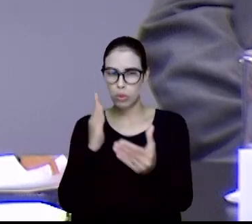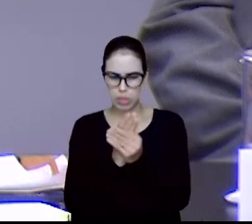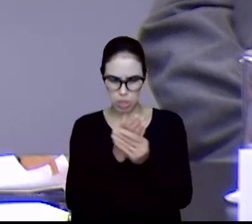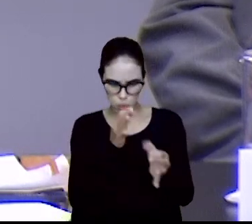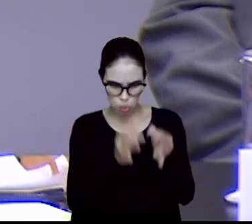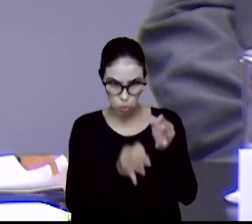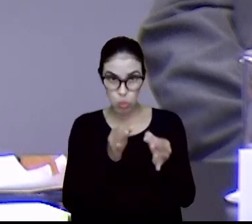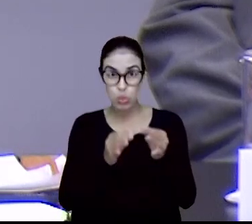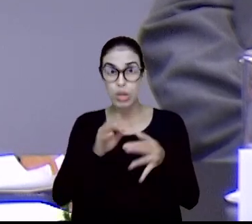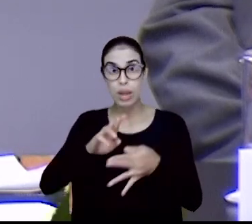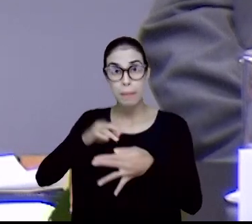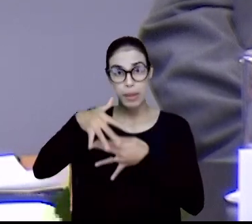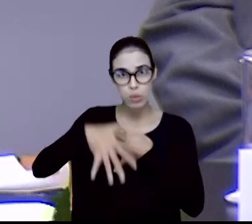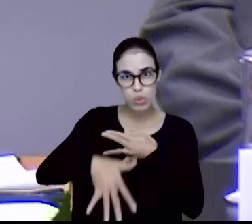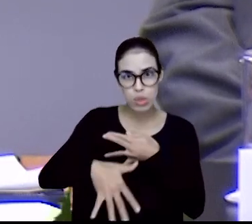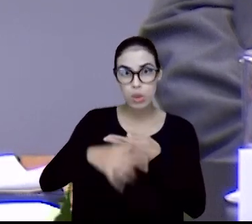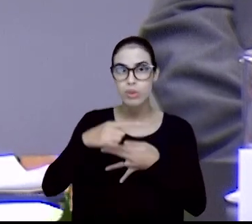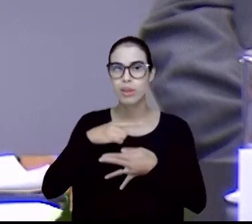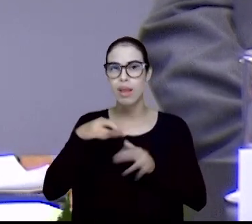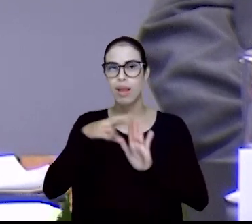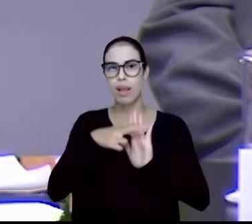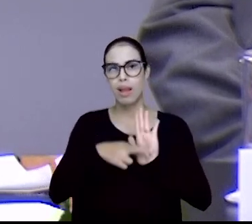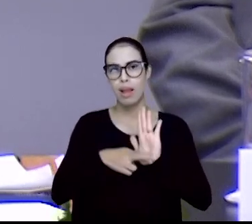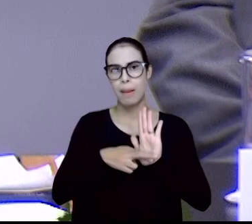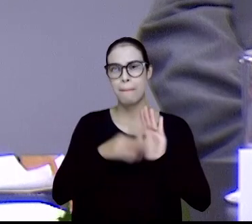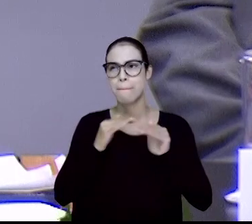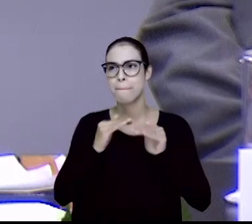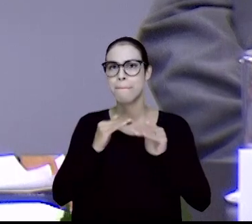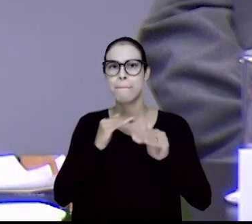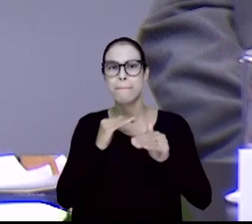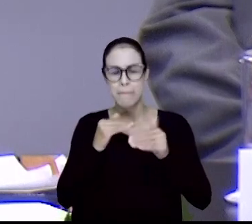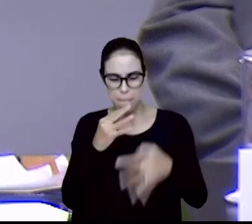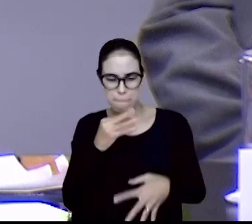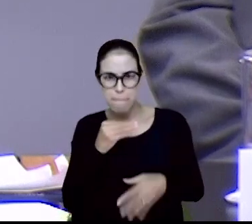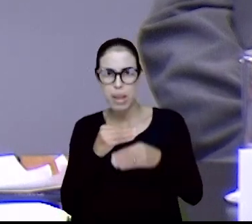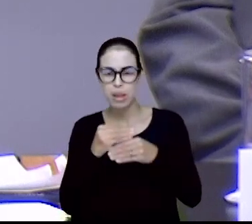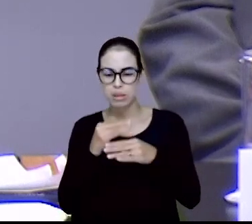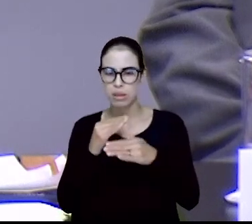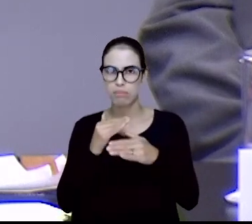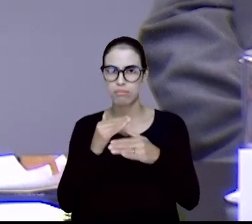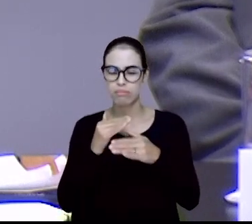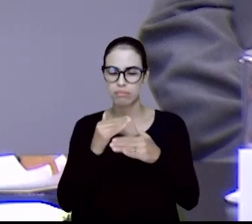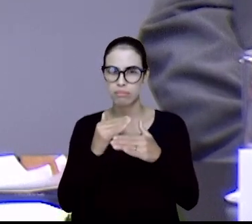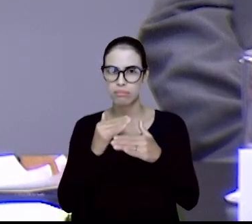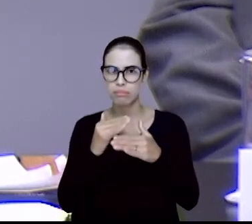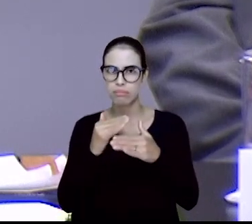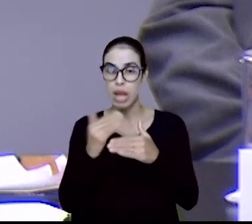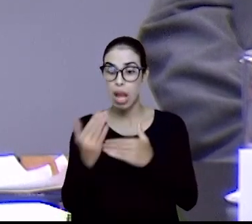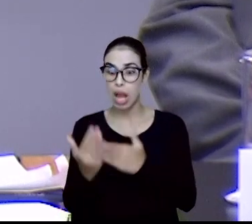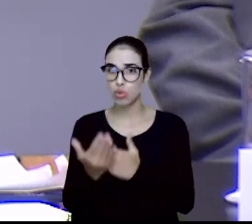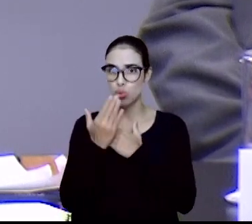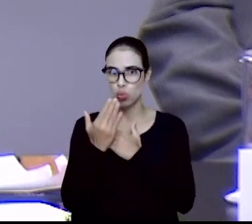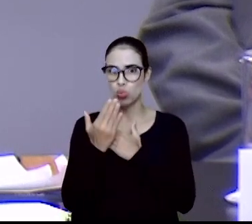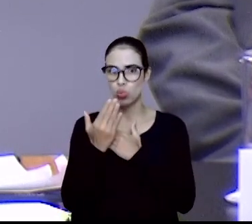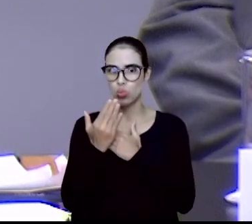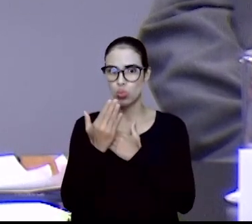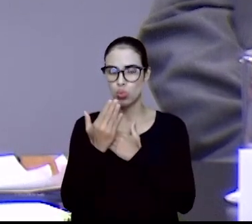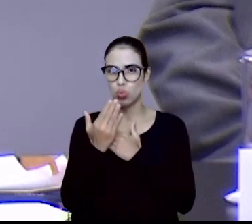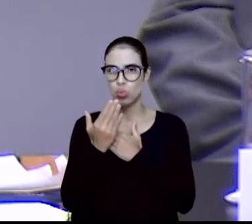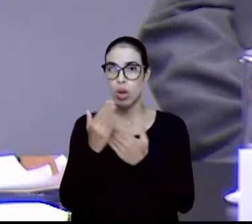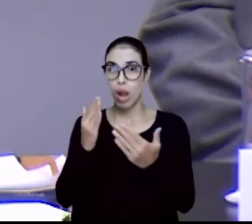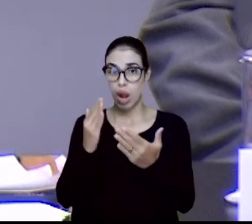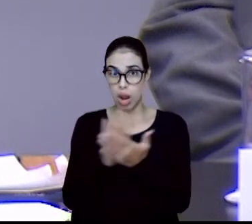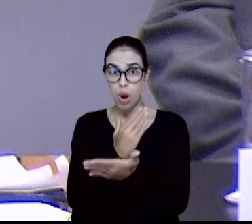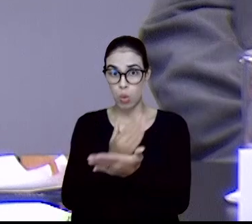de ementa que vai tornar, primeiro, os precedentes mais inteligíveis,